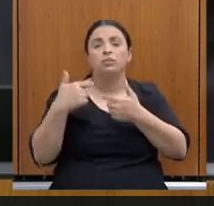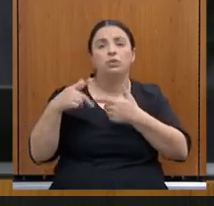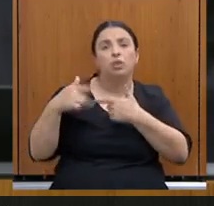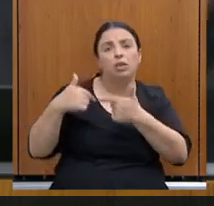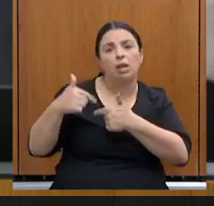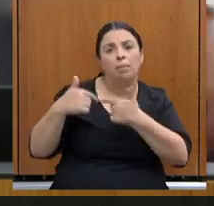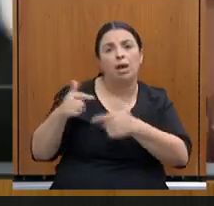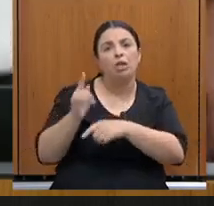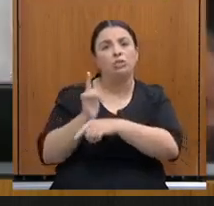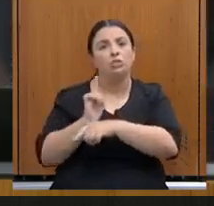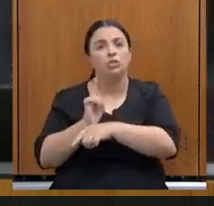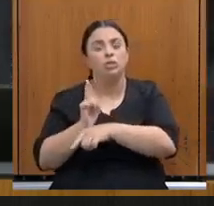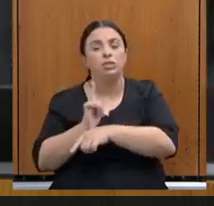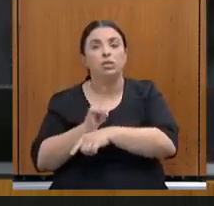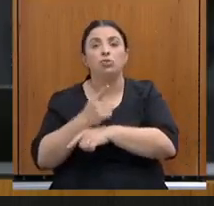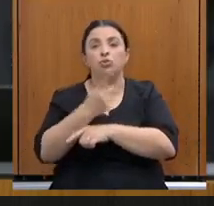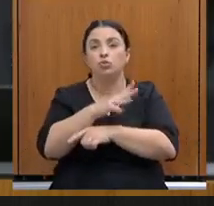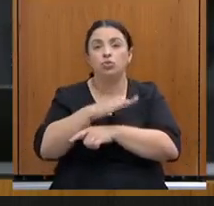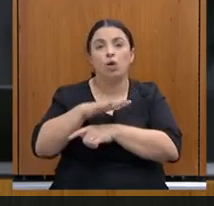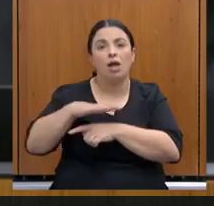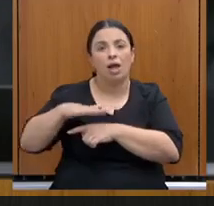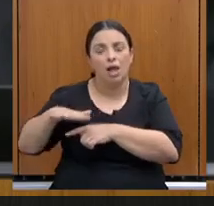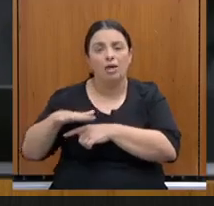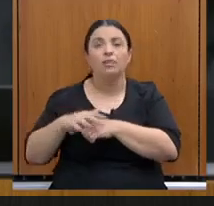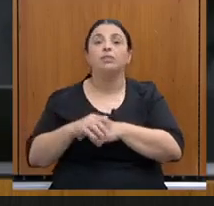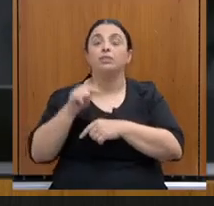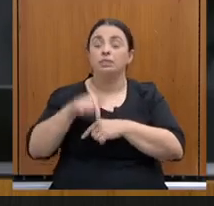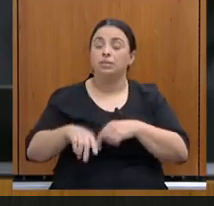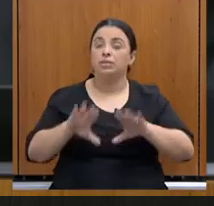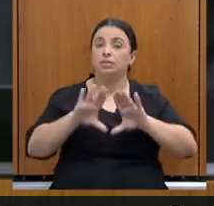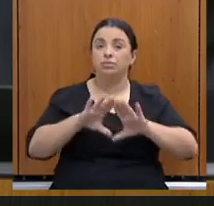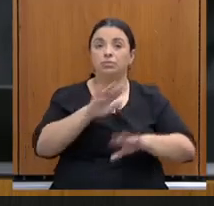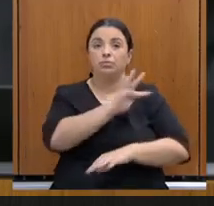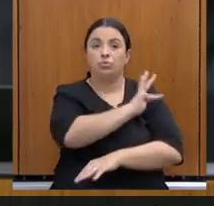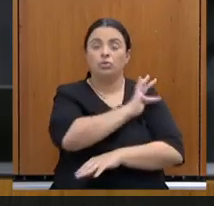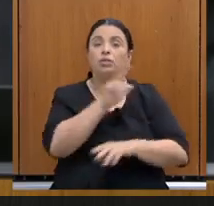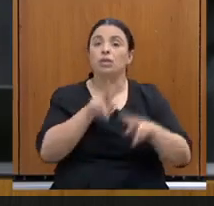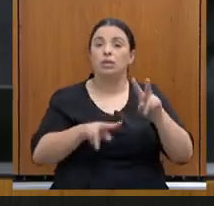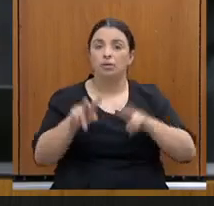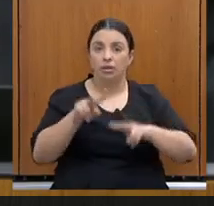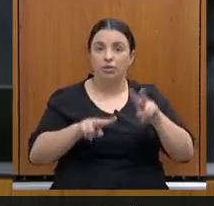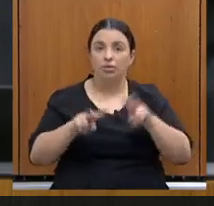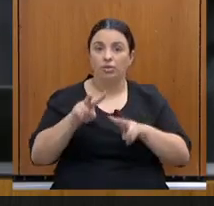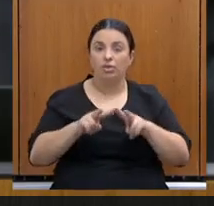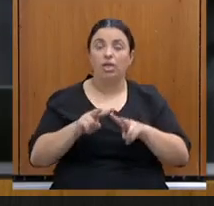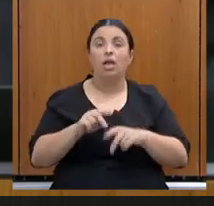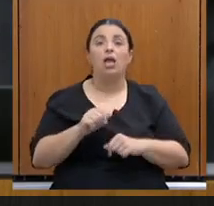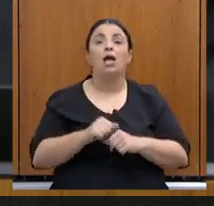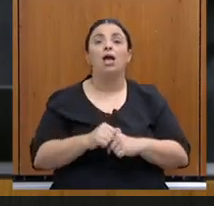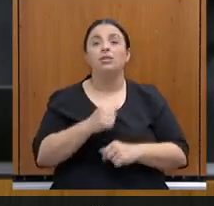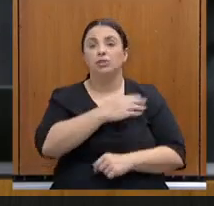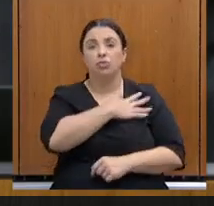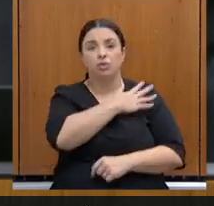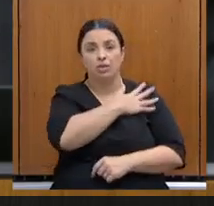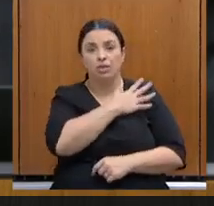respectivas áreas. Nessa edição, do Assembleia Fiscaliza, as autoridades.